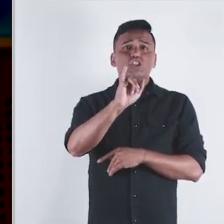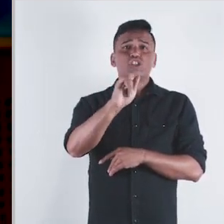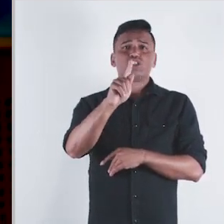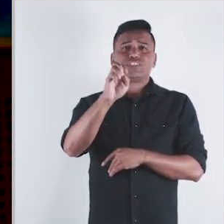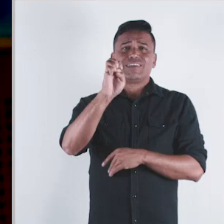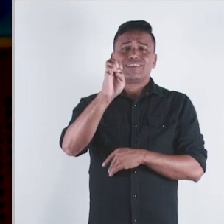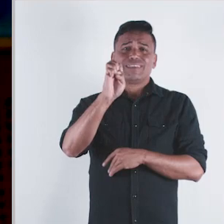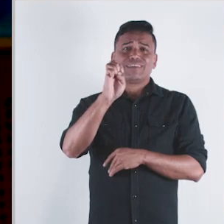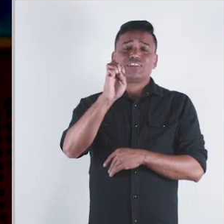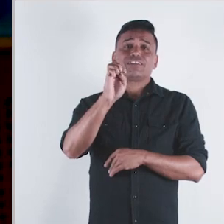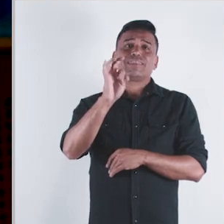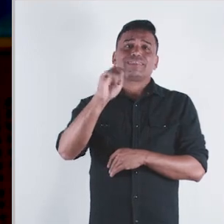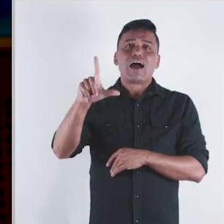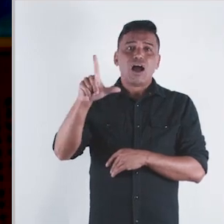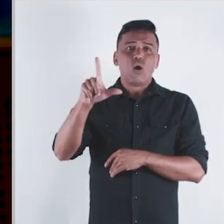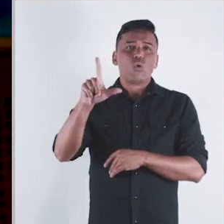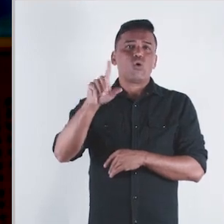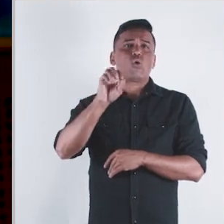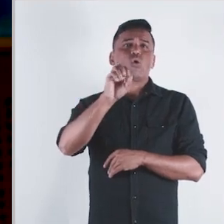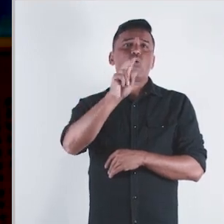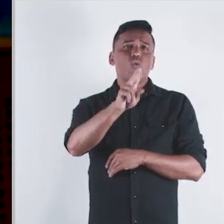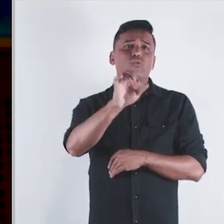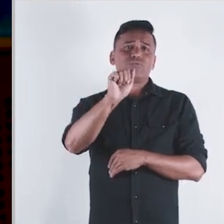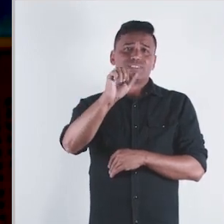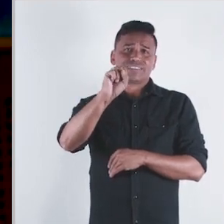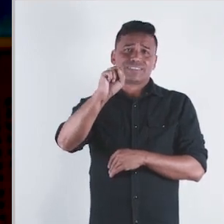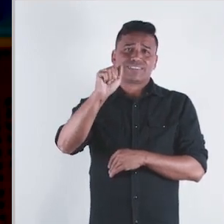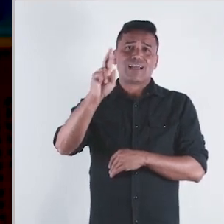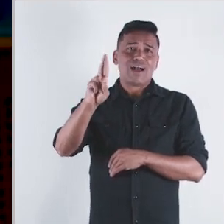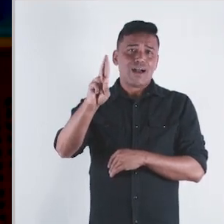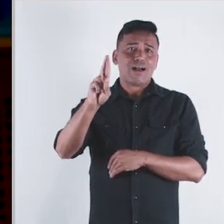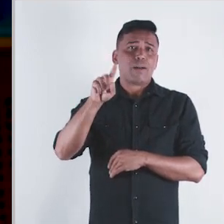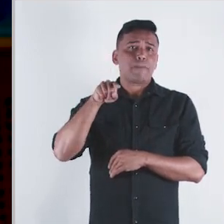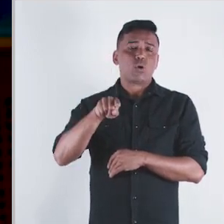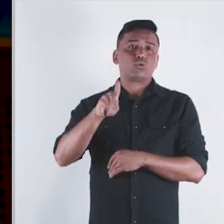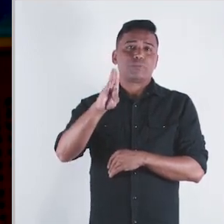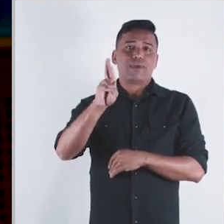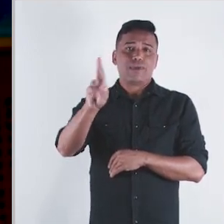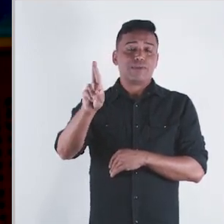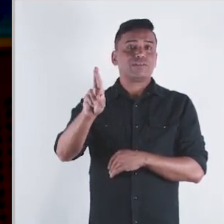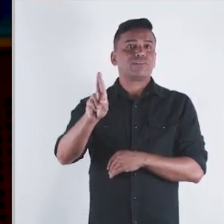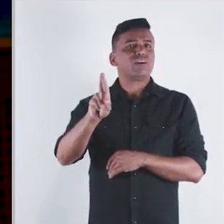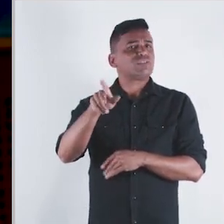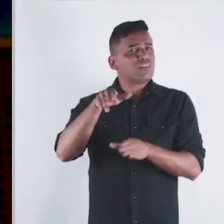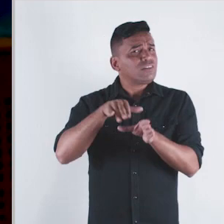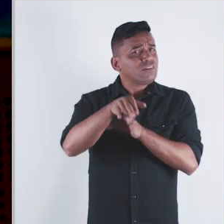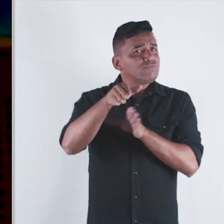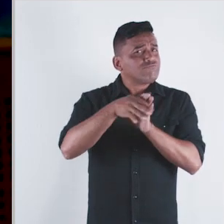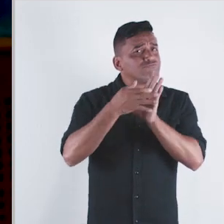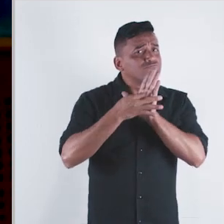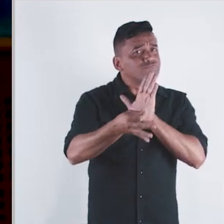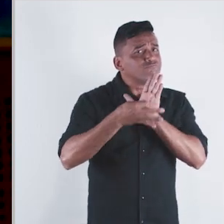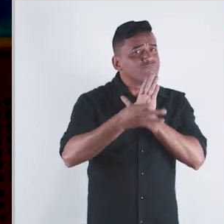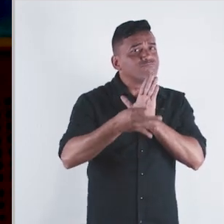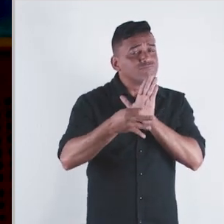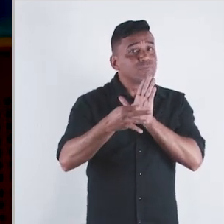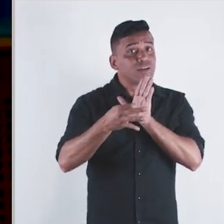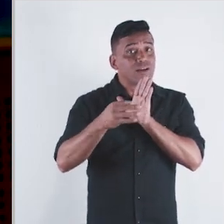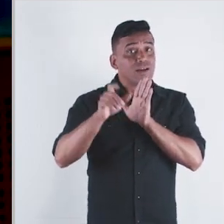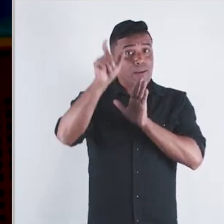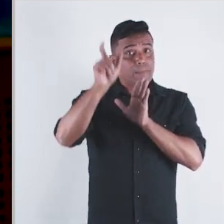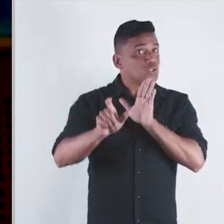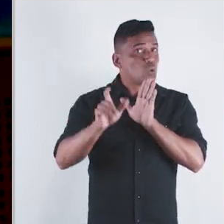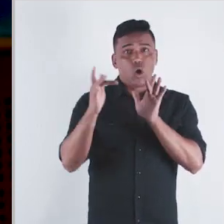www.observatoriodigital.ufscar.br. E, para encerrar, eu queria que você desse algumas dicas para as pessoas que ainda não tiveram contato com a